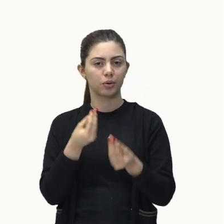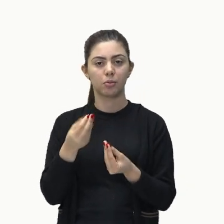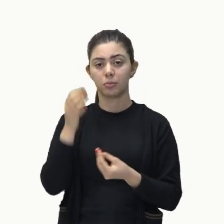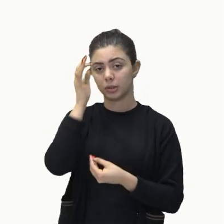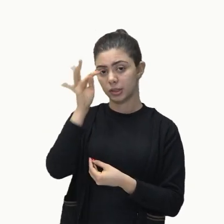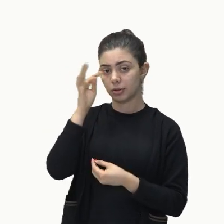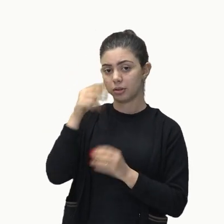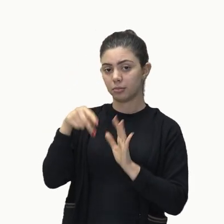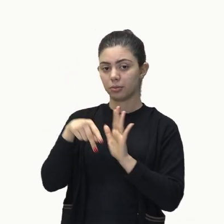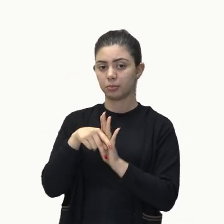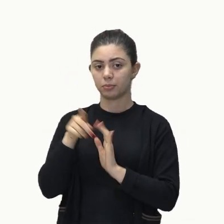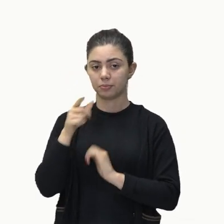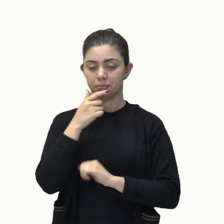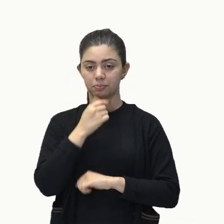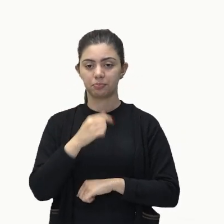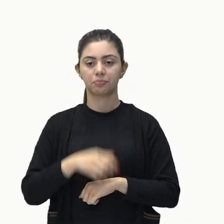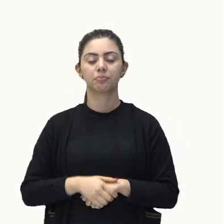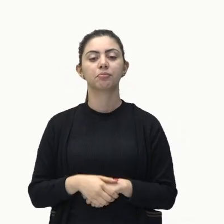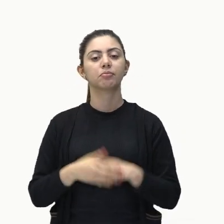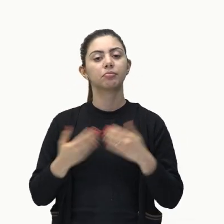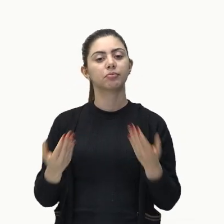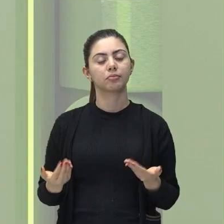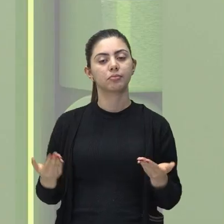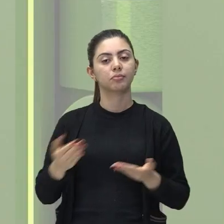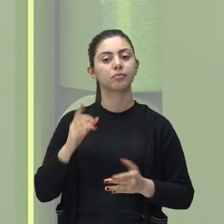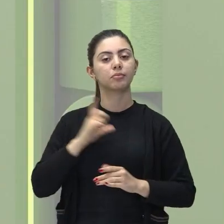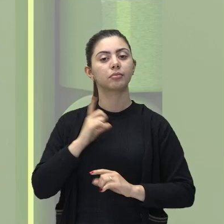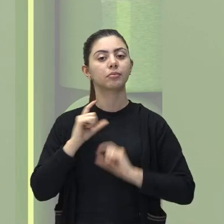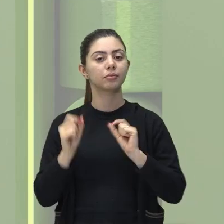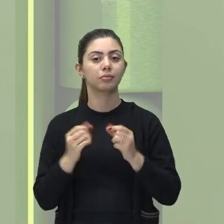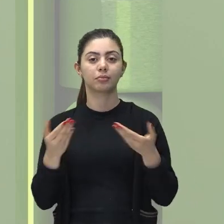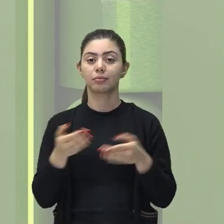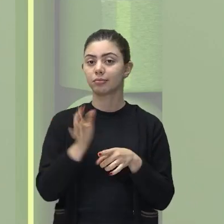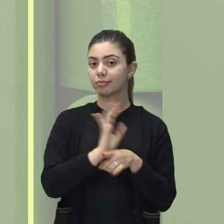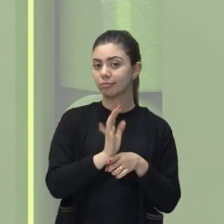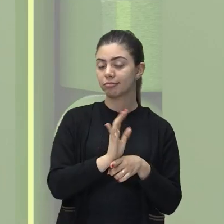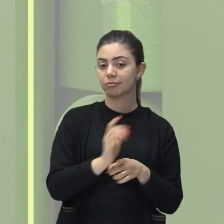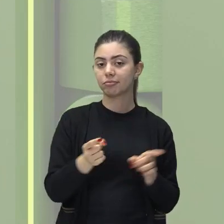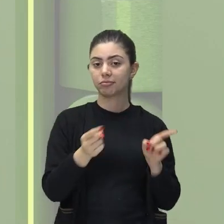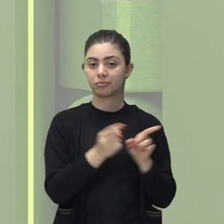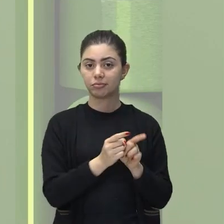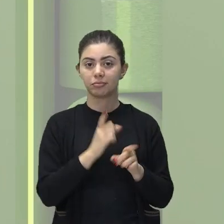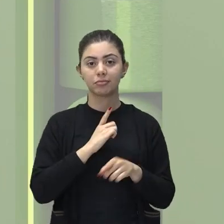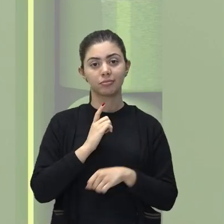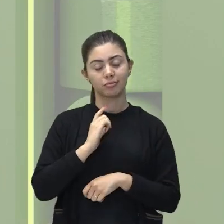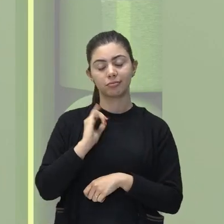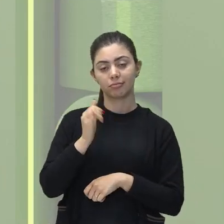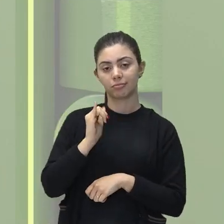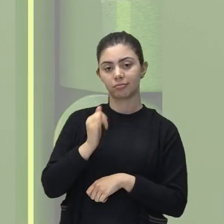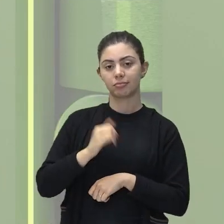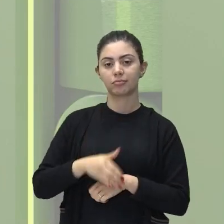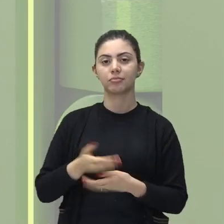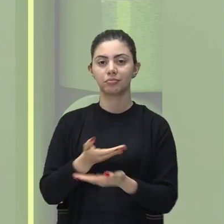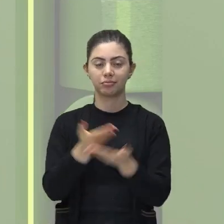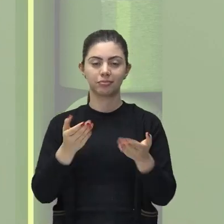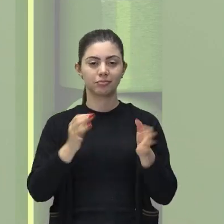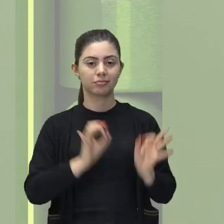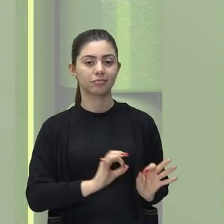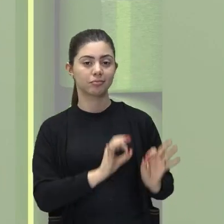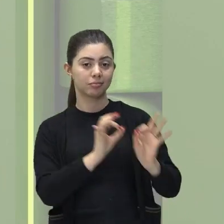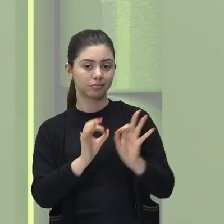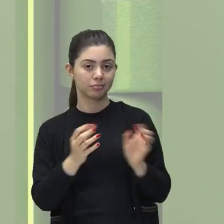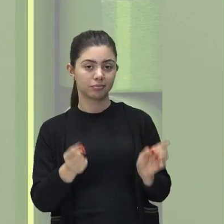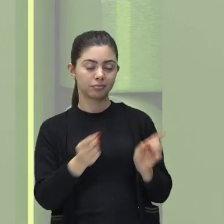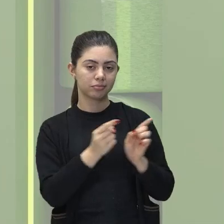de Arquimedes, nós vamos ter aqui uma animação, um vídeo narrado para você. Você vai assistir esse vídeo agora